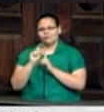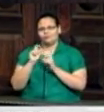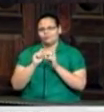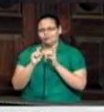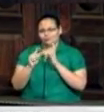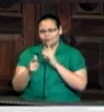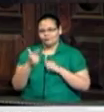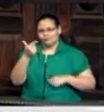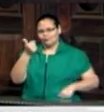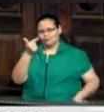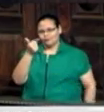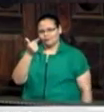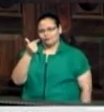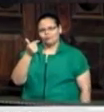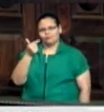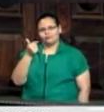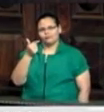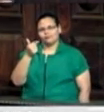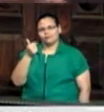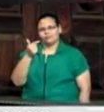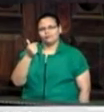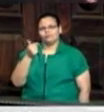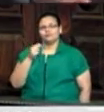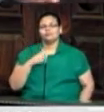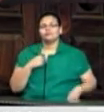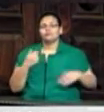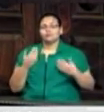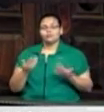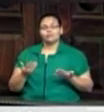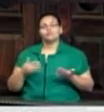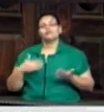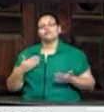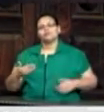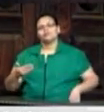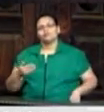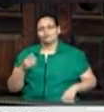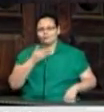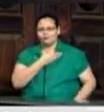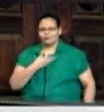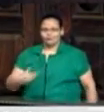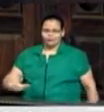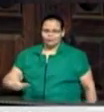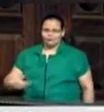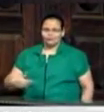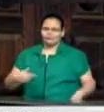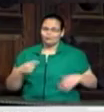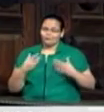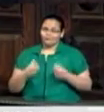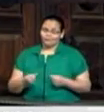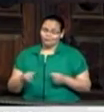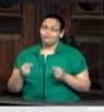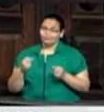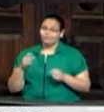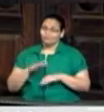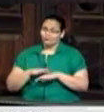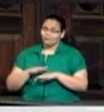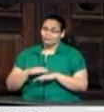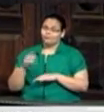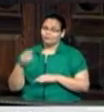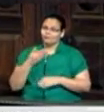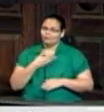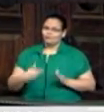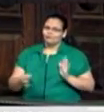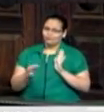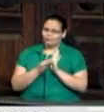em 12 vezes. Custou muito para o governo sancionar, sancionou. E